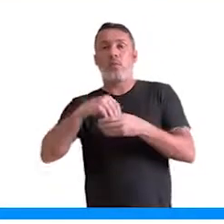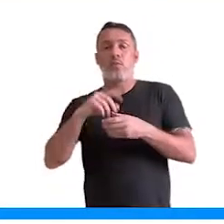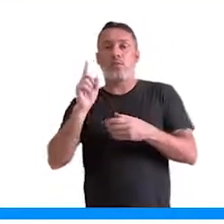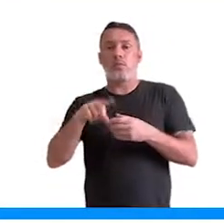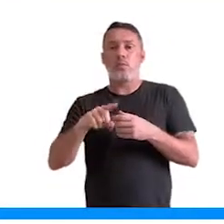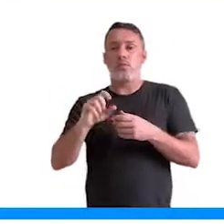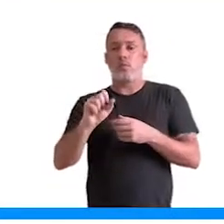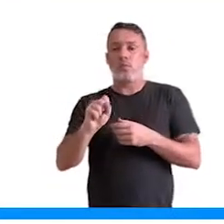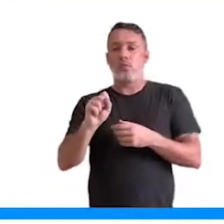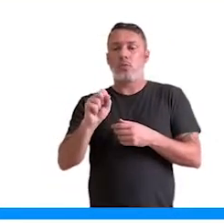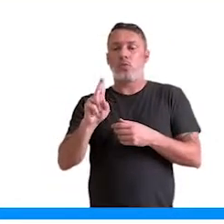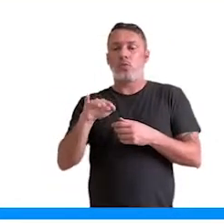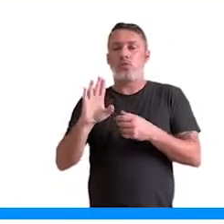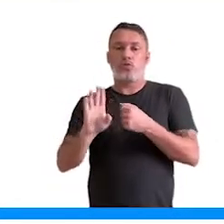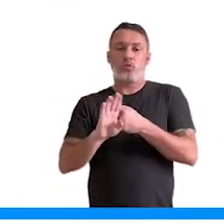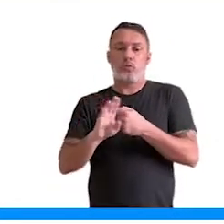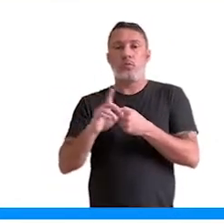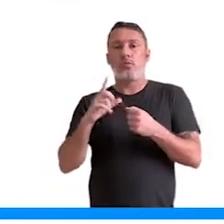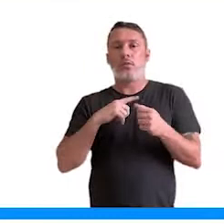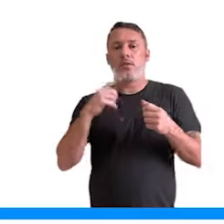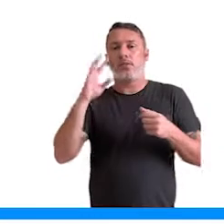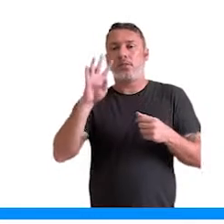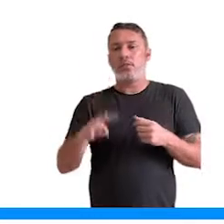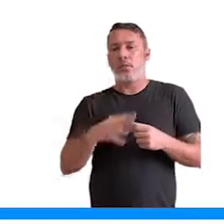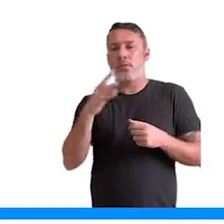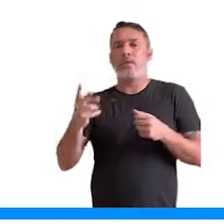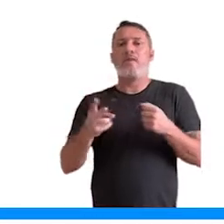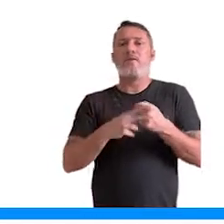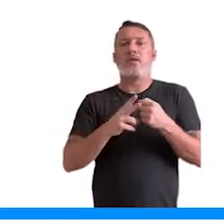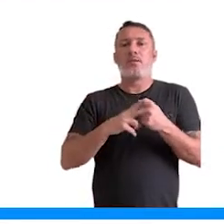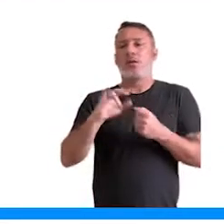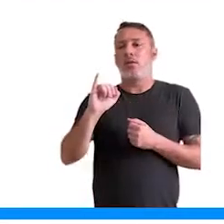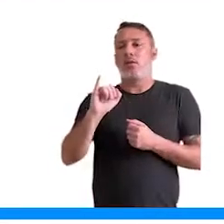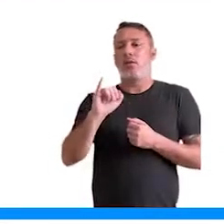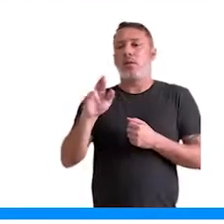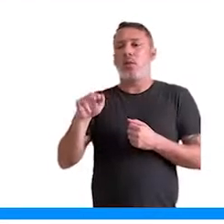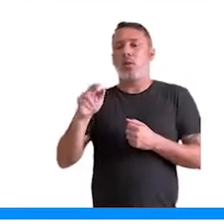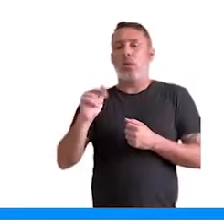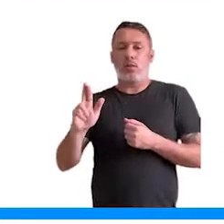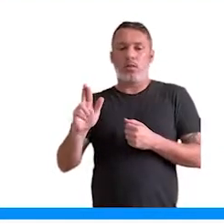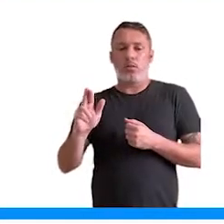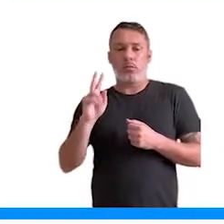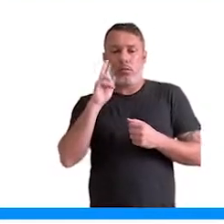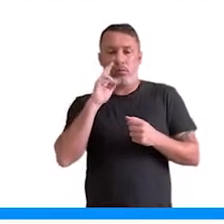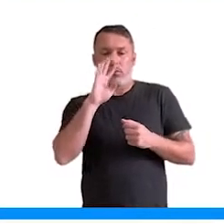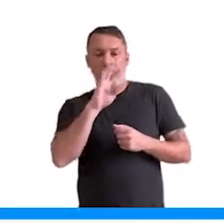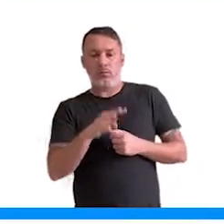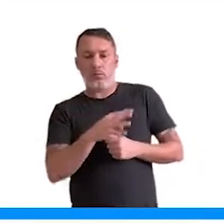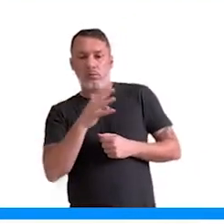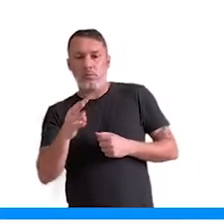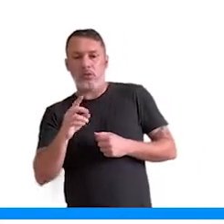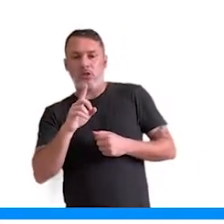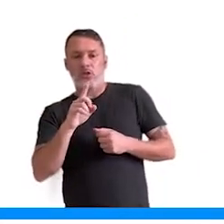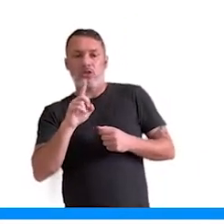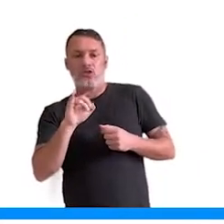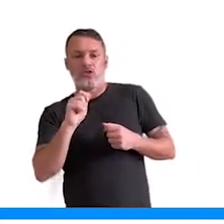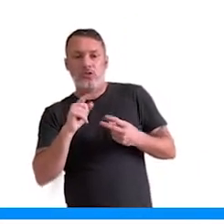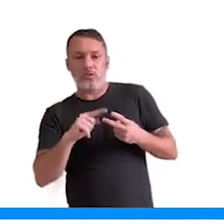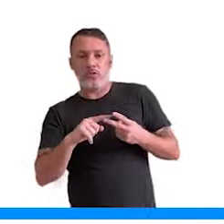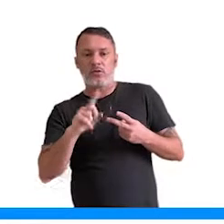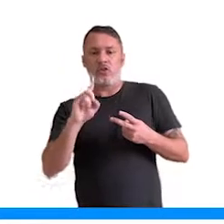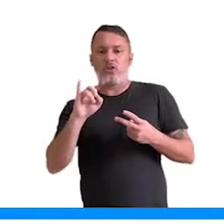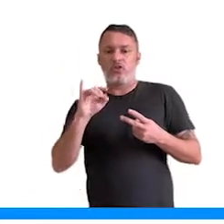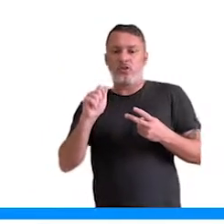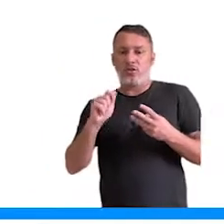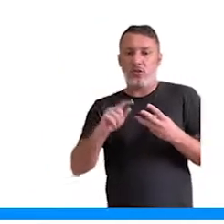o subjuntivo. Aqui tem uma tabelinha com os verbinhos irregulares, bien? Então, decir é que eu diga, que tu